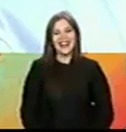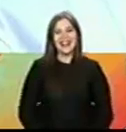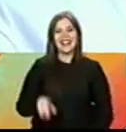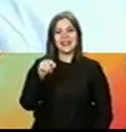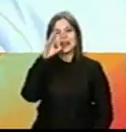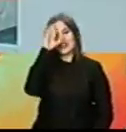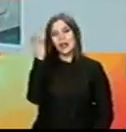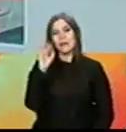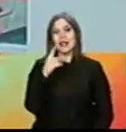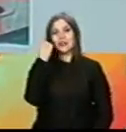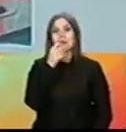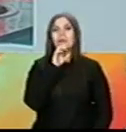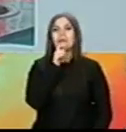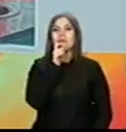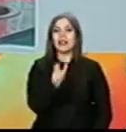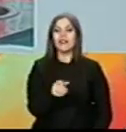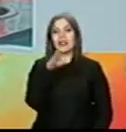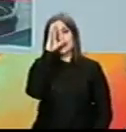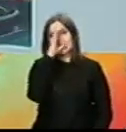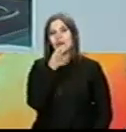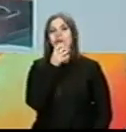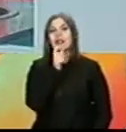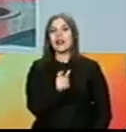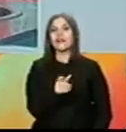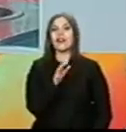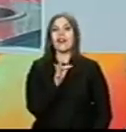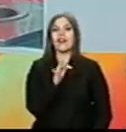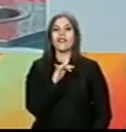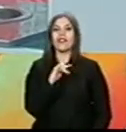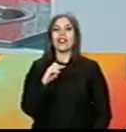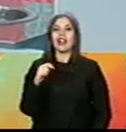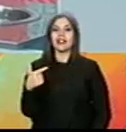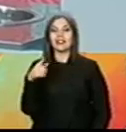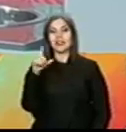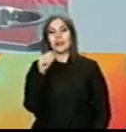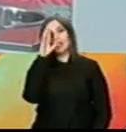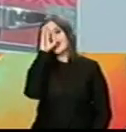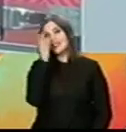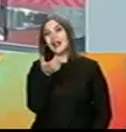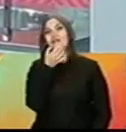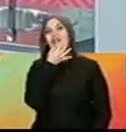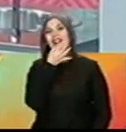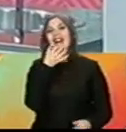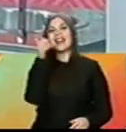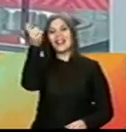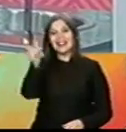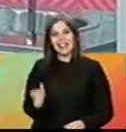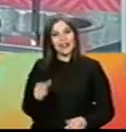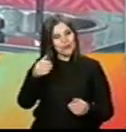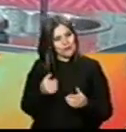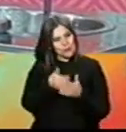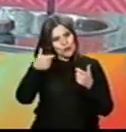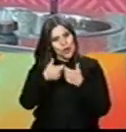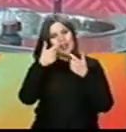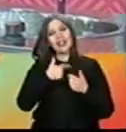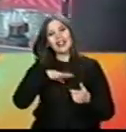palavra. Fiat. Se disseres Fiat, já sabes falar italiano. Fiat. Oh, pumba, já está. Alfa Romeo. Queres mandar beijinhos,